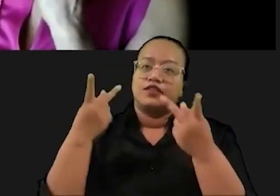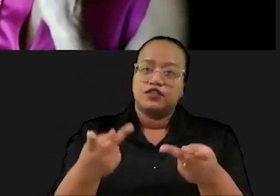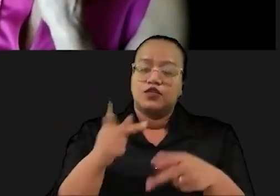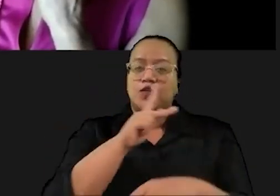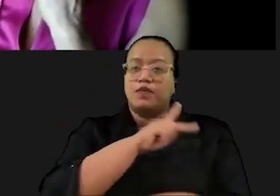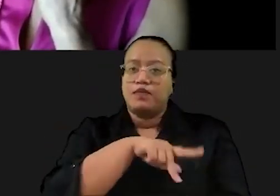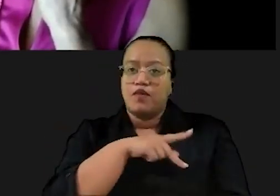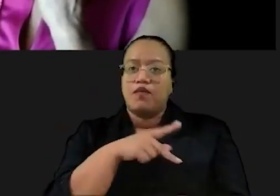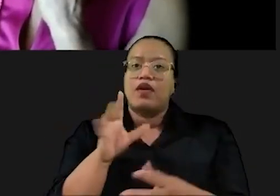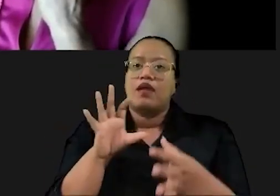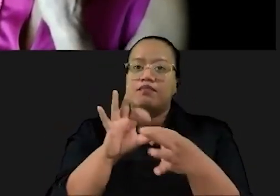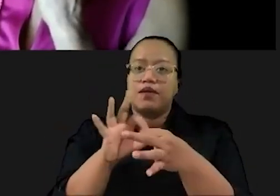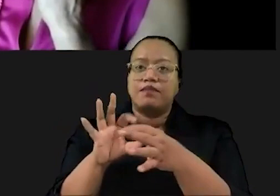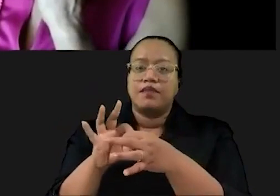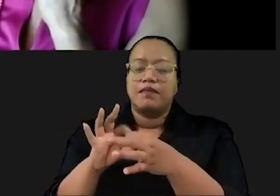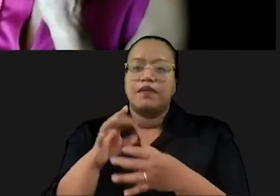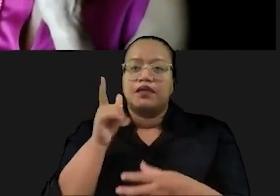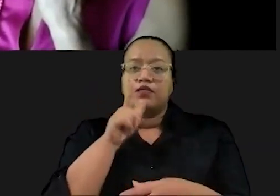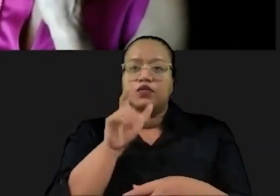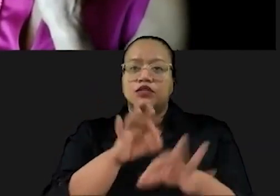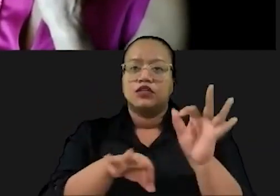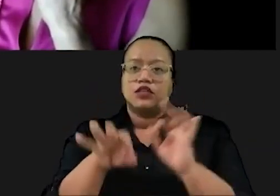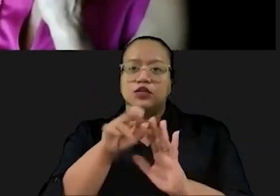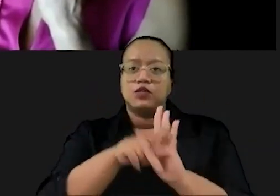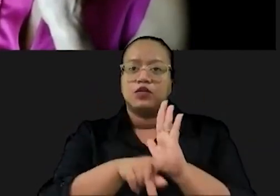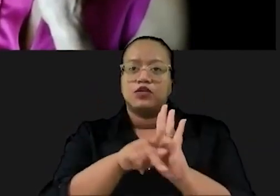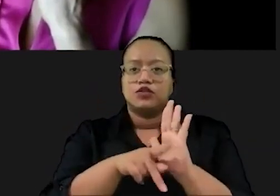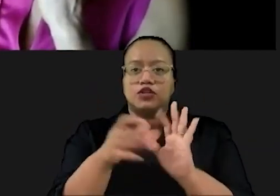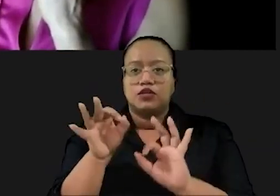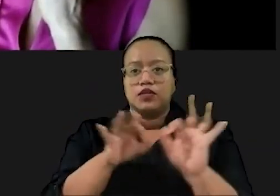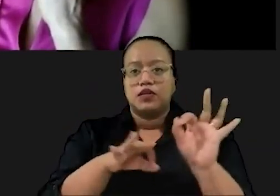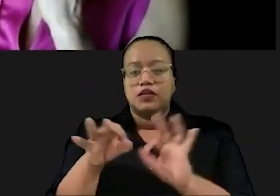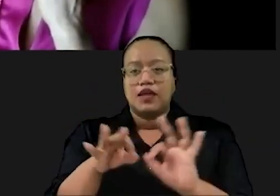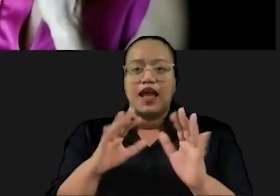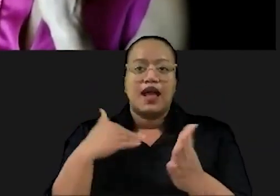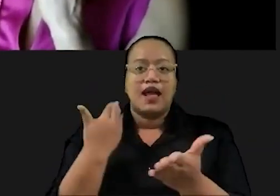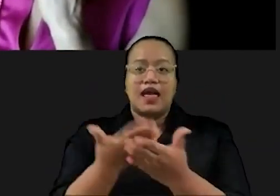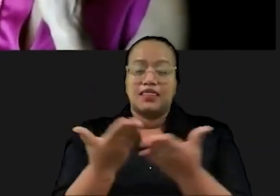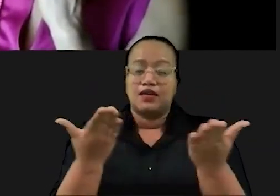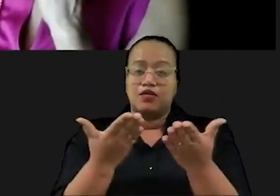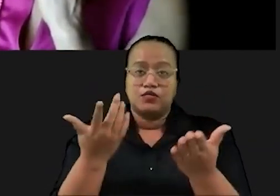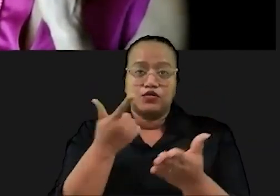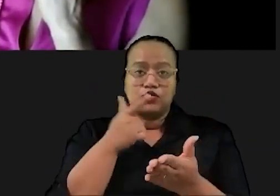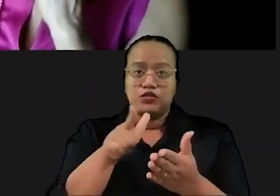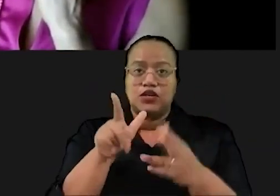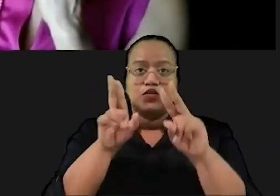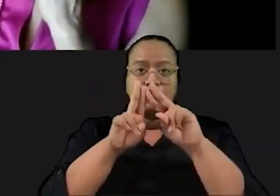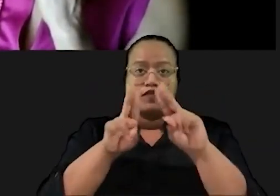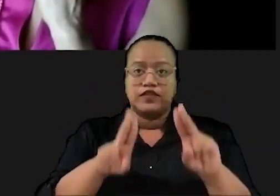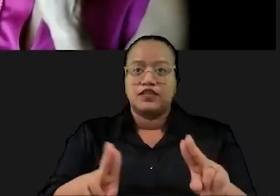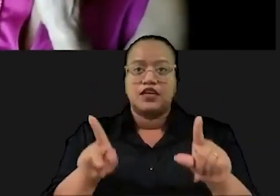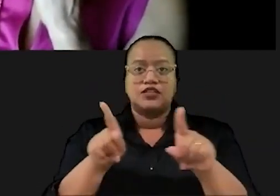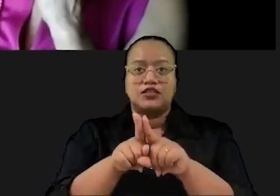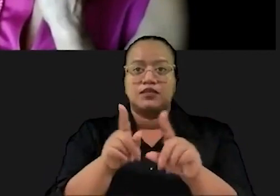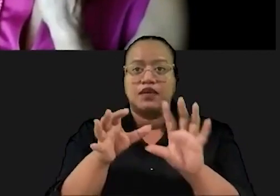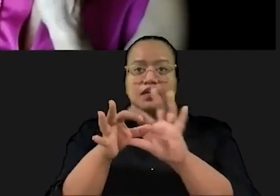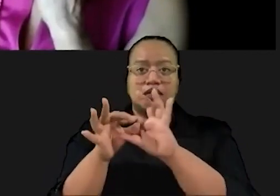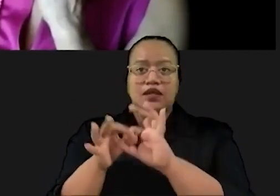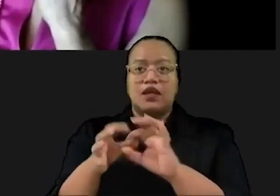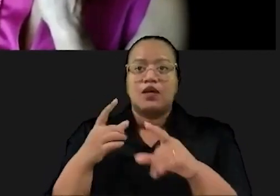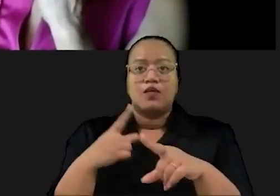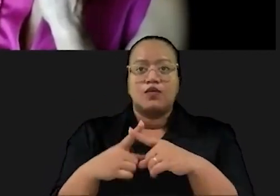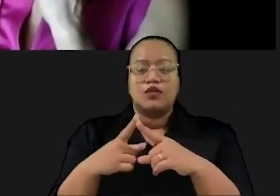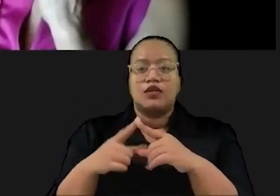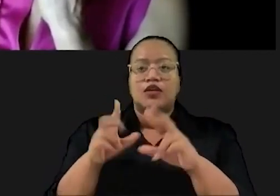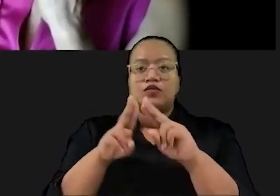estão legitimando essas relações com as universidades também, que a gente quase não se relaciona com as universidades.